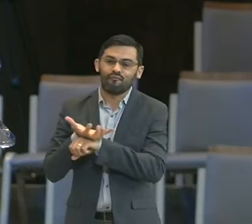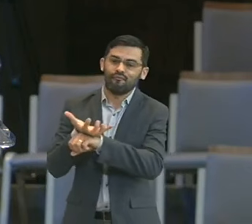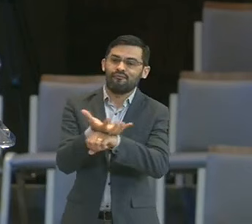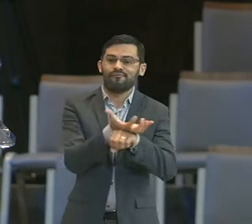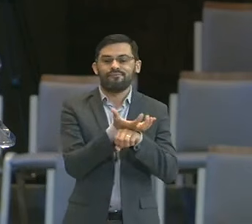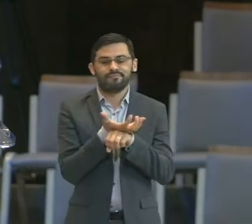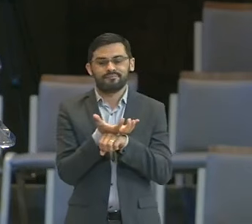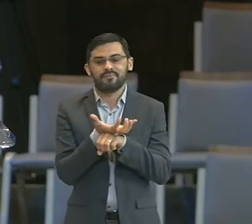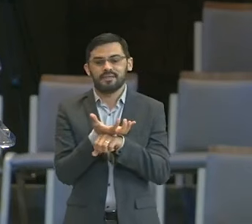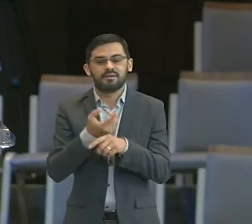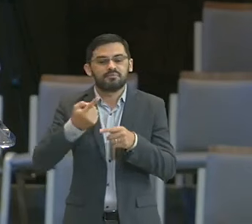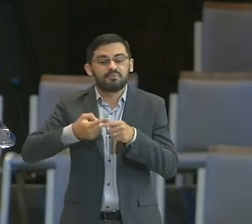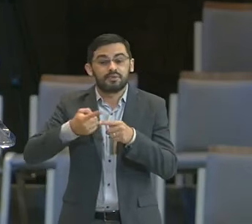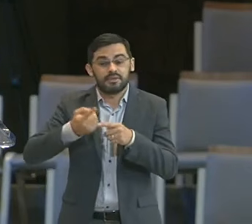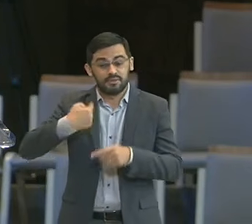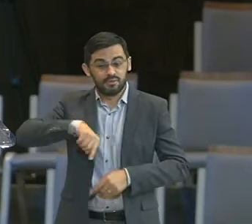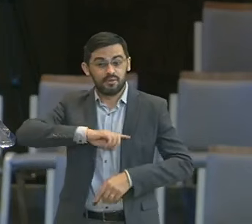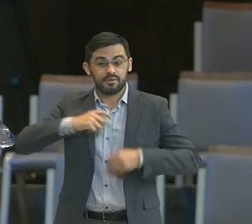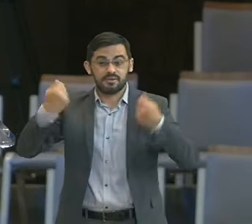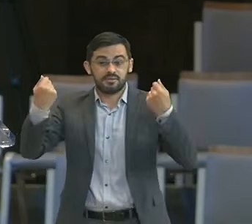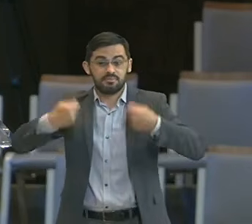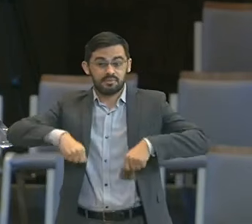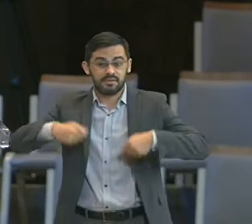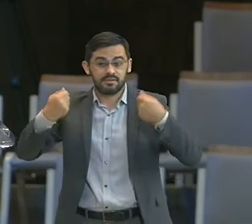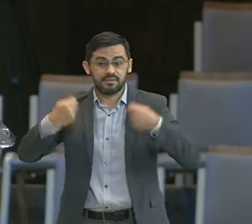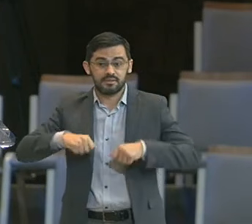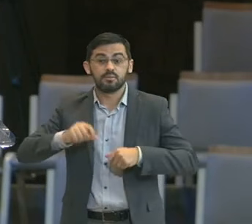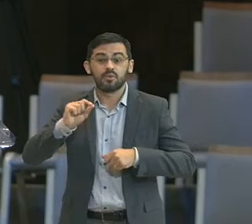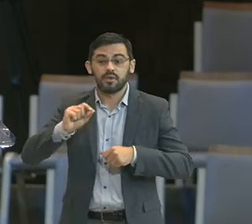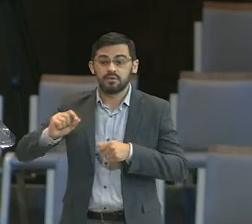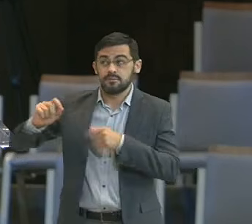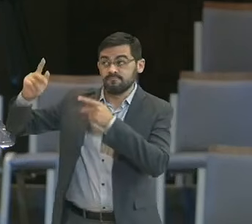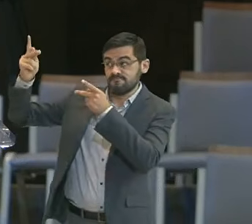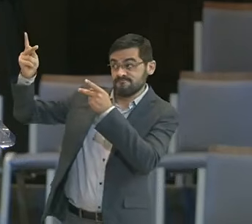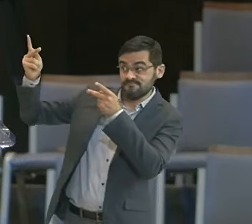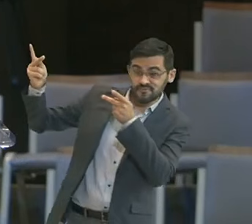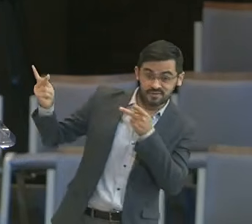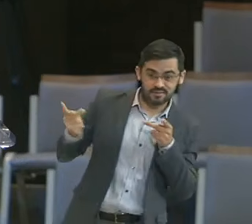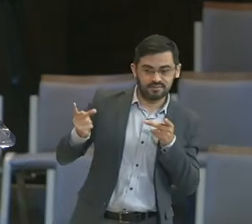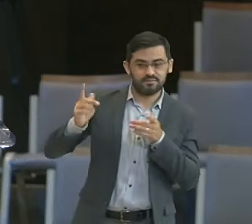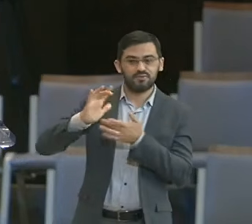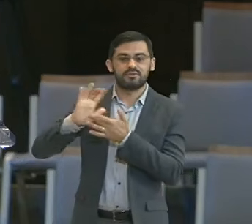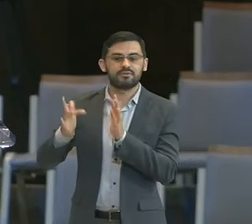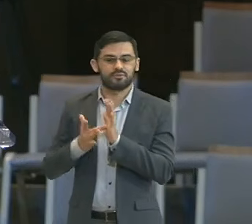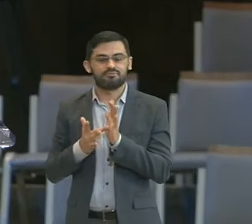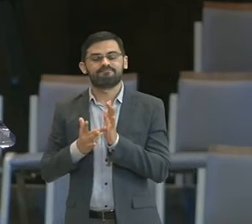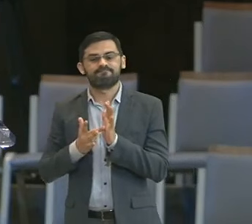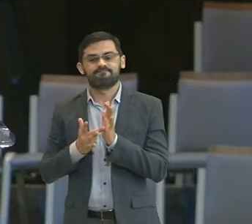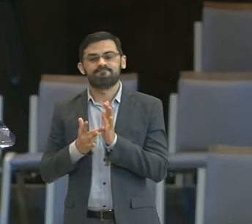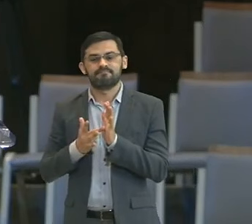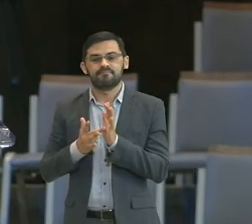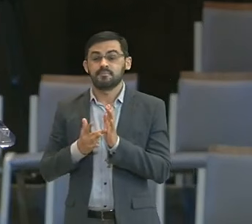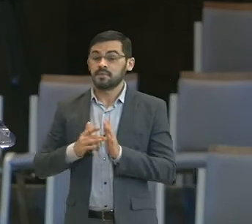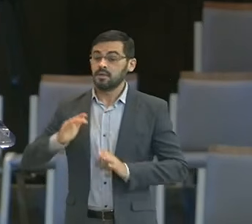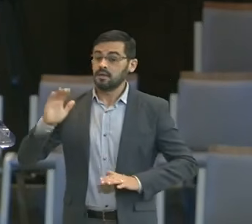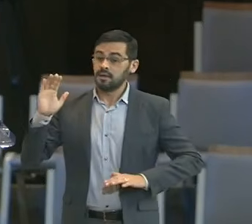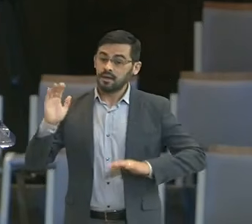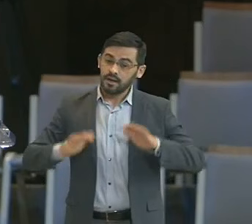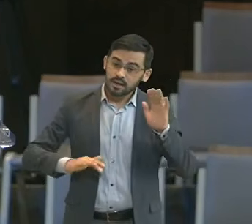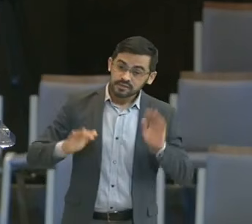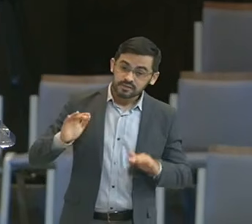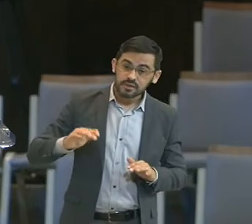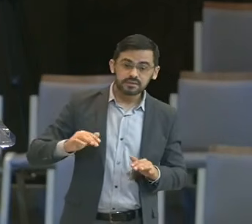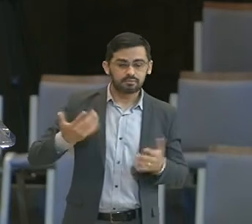dentro, porque nós precisamos de uma visitação de Jesus. Talvez